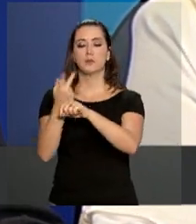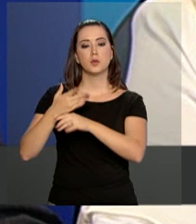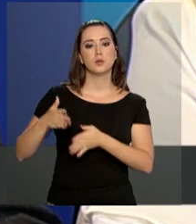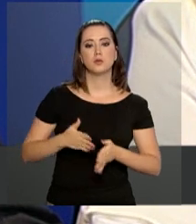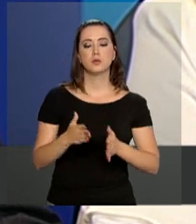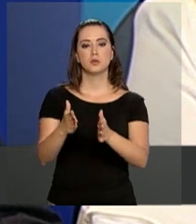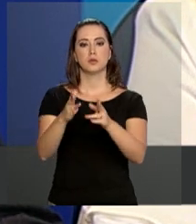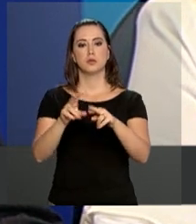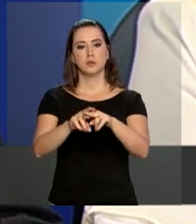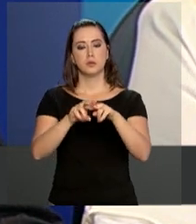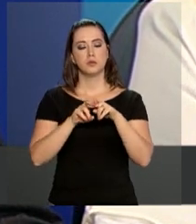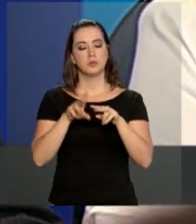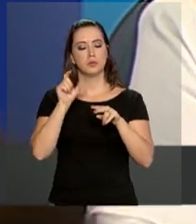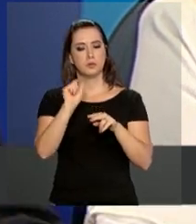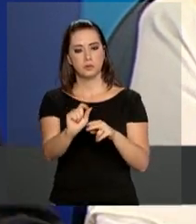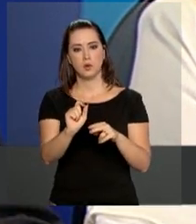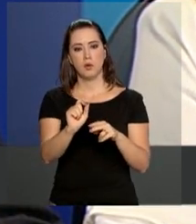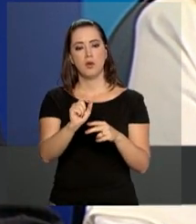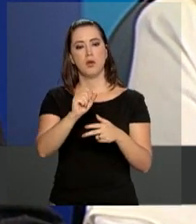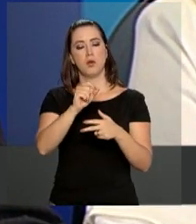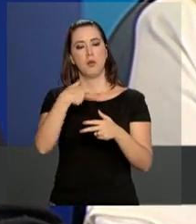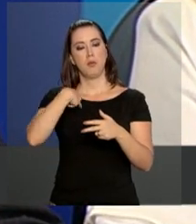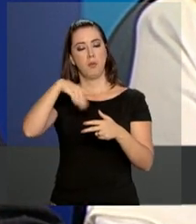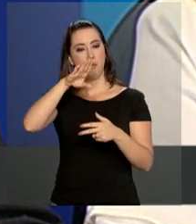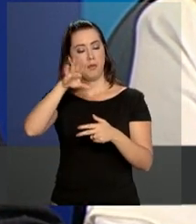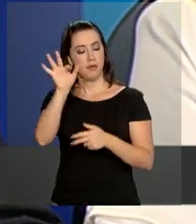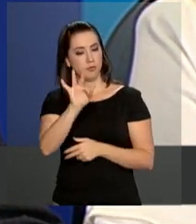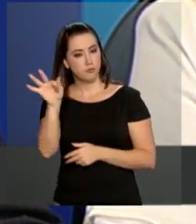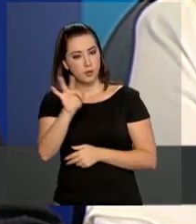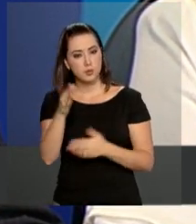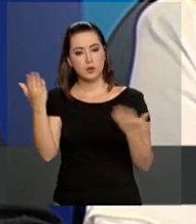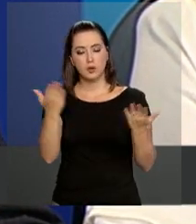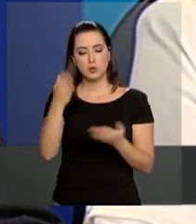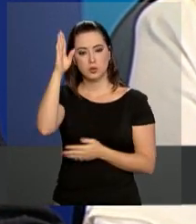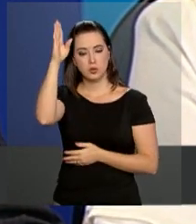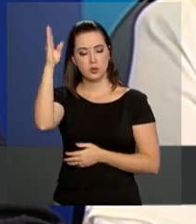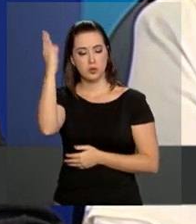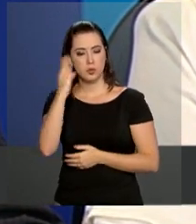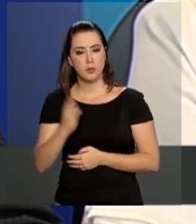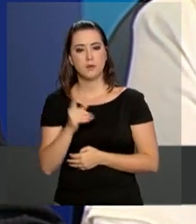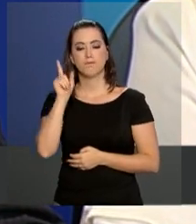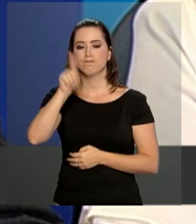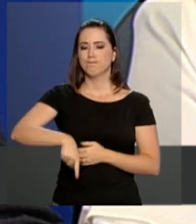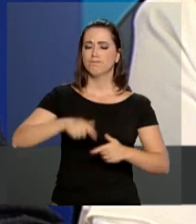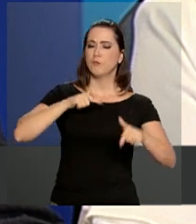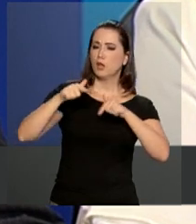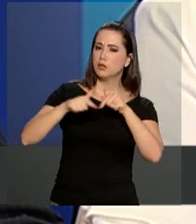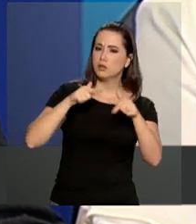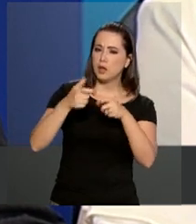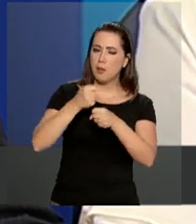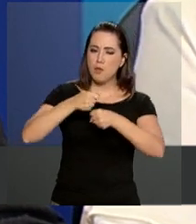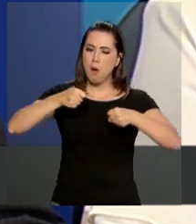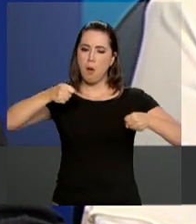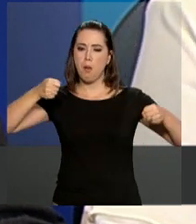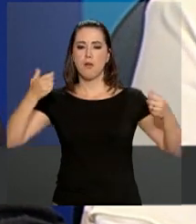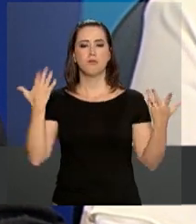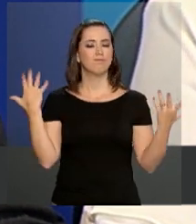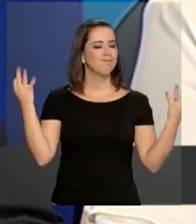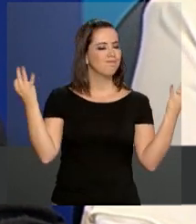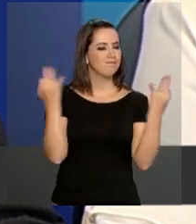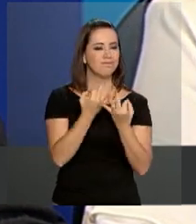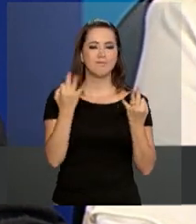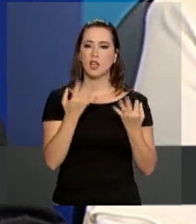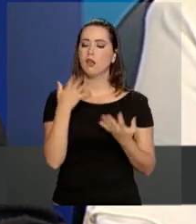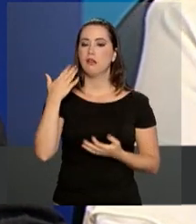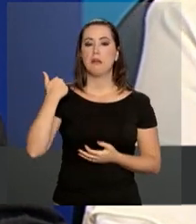pela para o ensino superior brasileiro foi um trabalho gigantesco brilhante